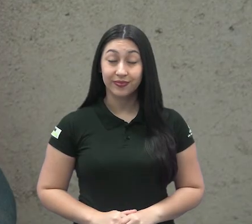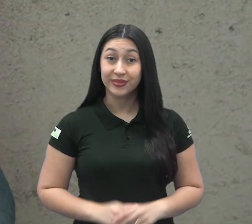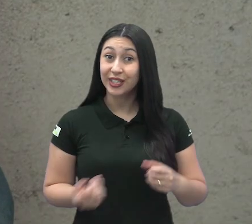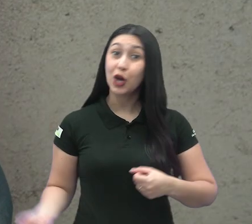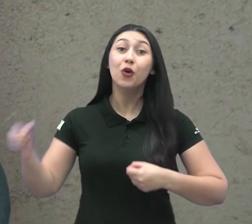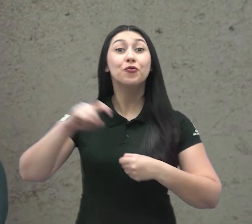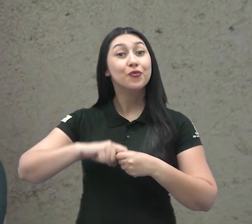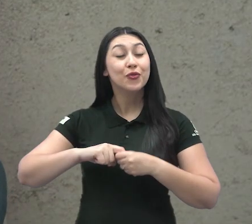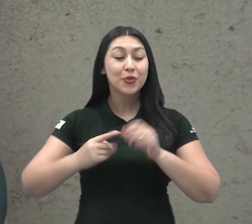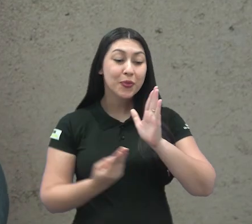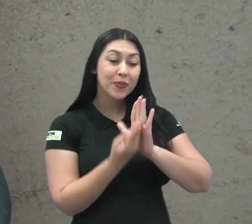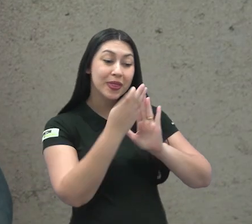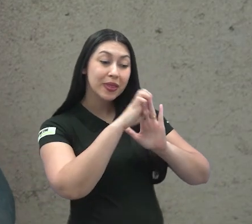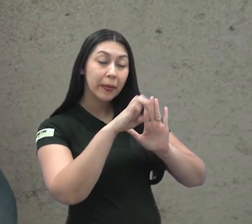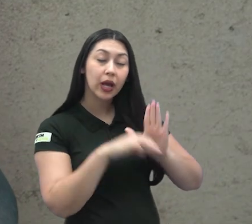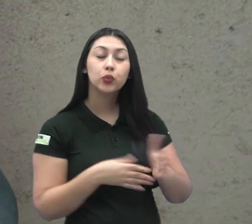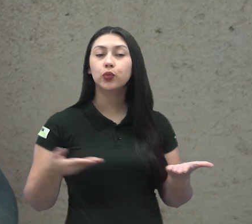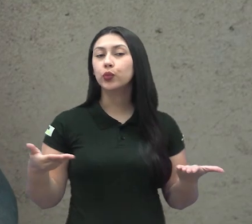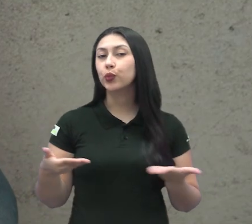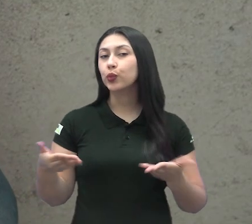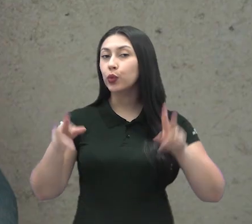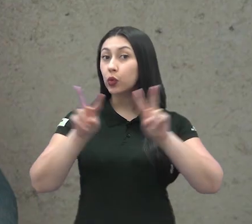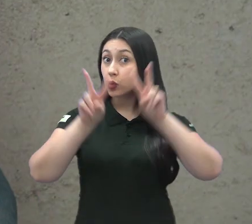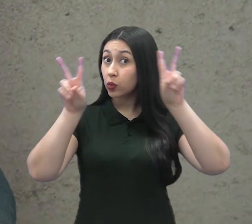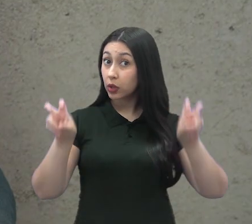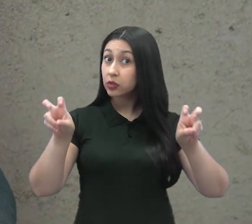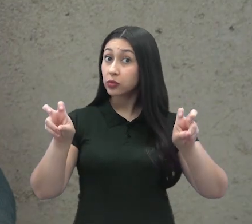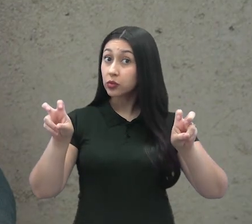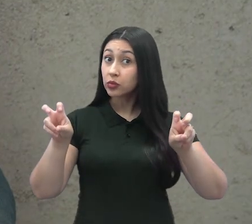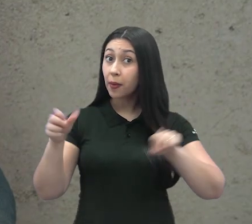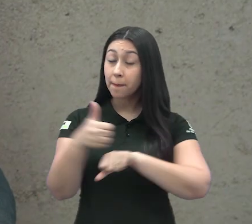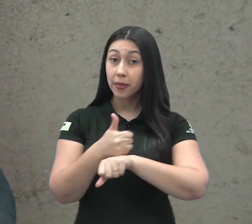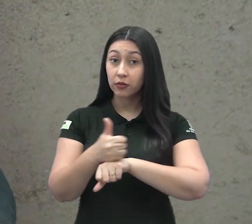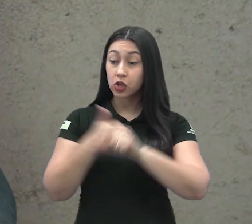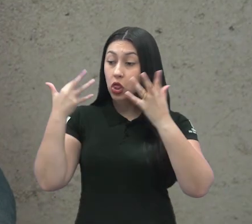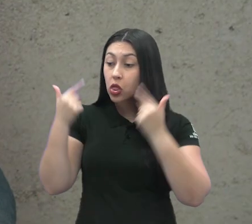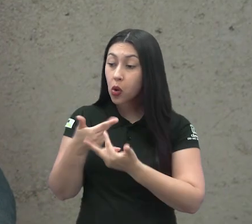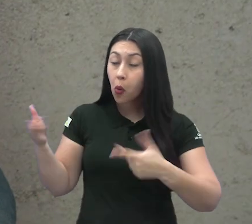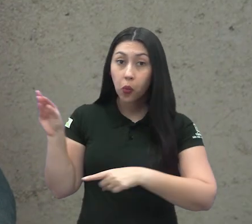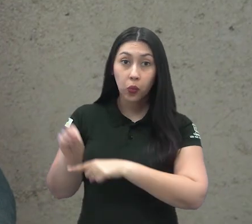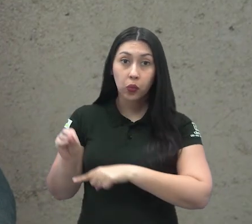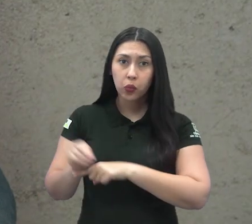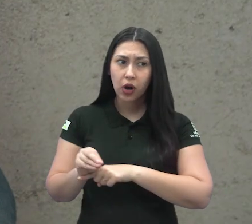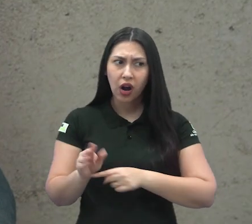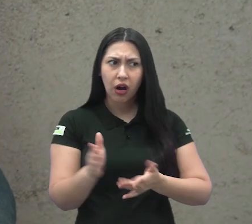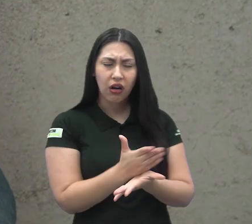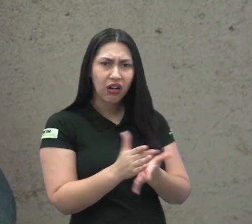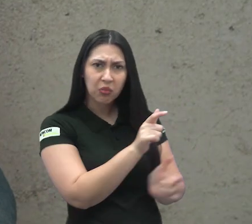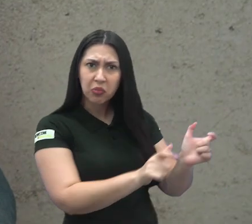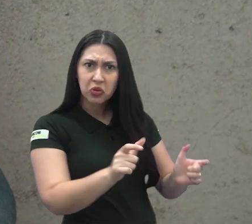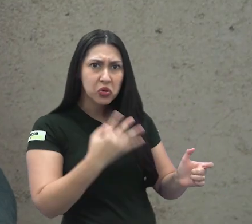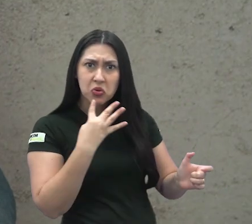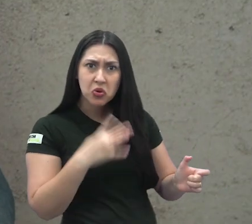Estamos de volta com o Estação Mercado. Hoje estamos falando sobre zootecnia. Muita gente ainda não conhece essa